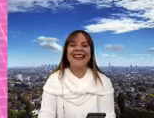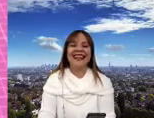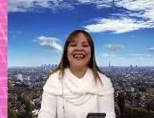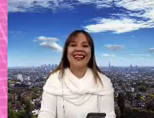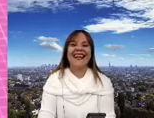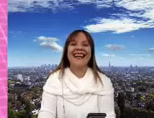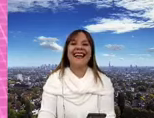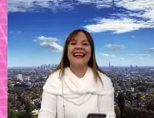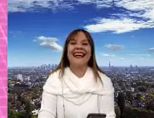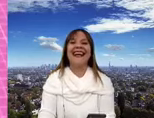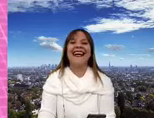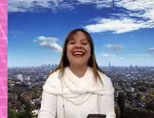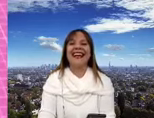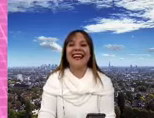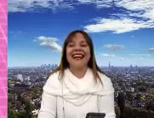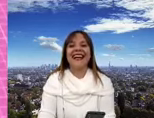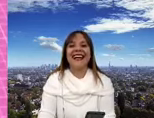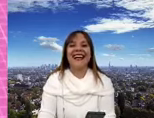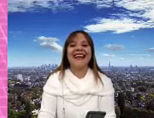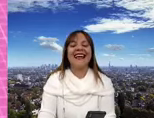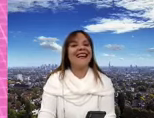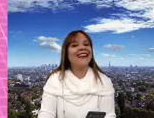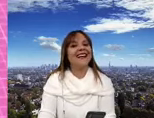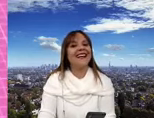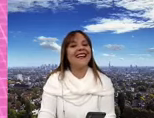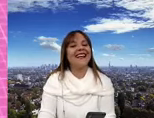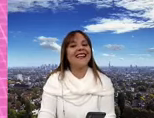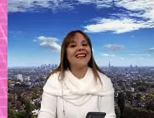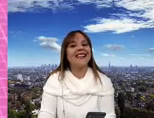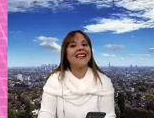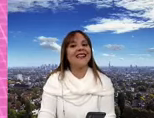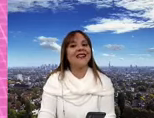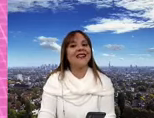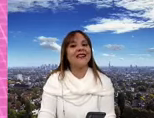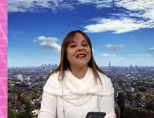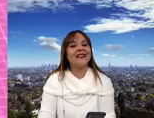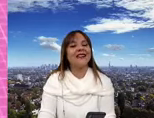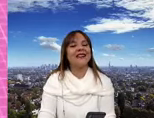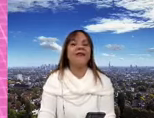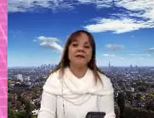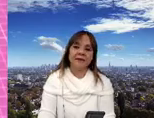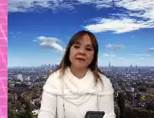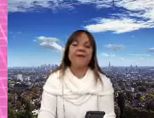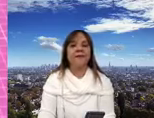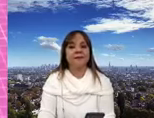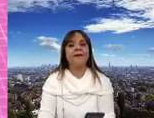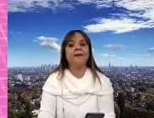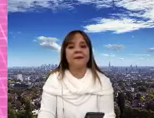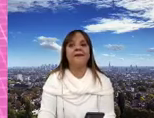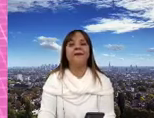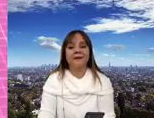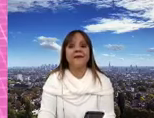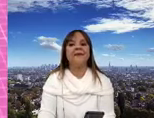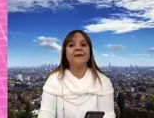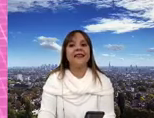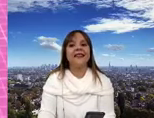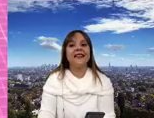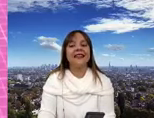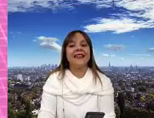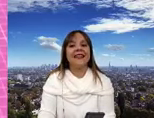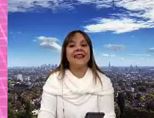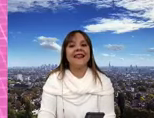essas dicas, é porque esse daqui ele vai te dar uma memória inconsciente de molde. E, por exemplo, se um dia você pegar uma boneca e quiser fazer